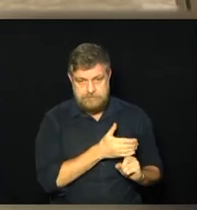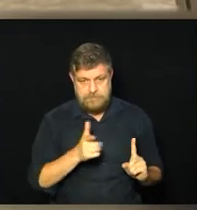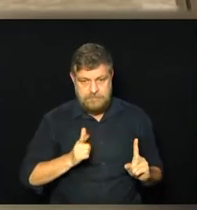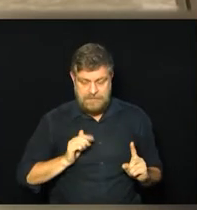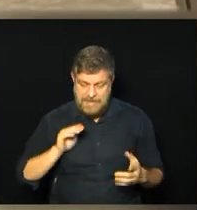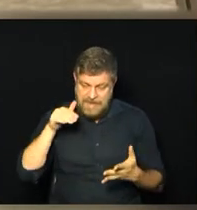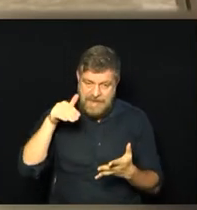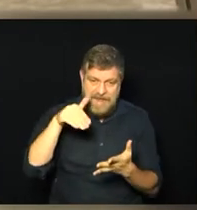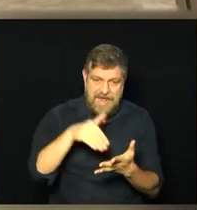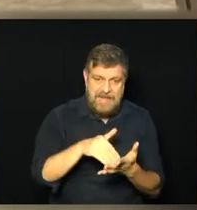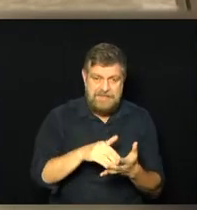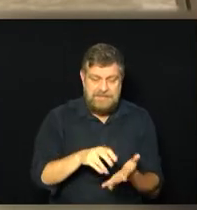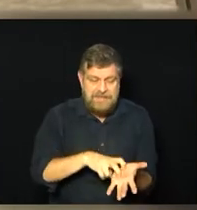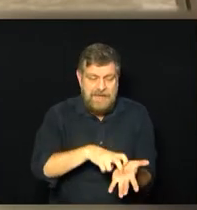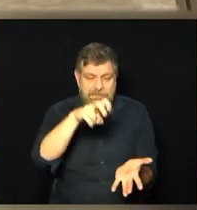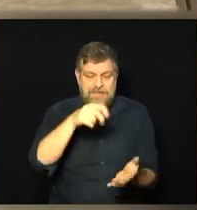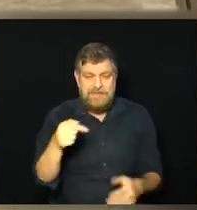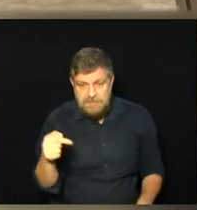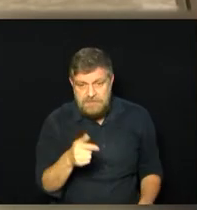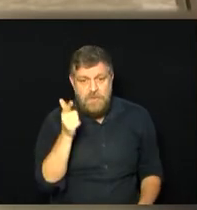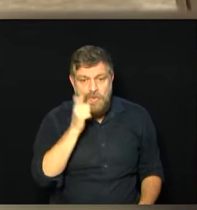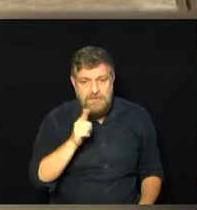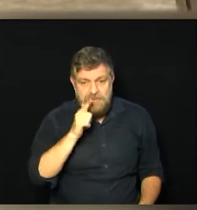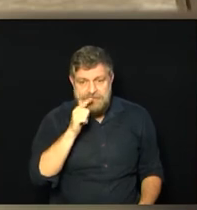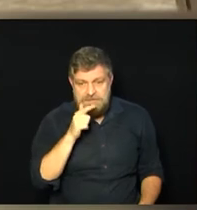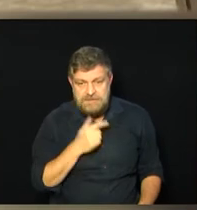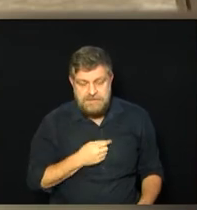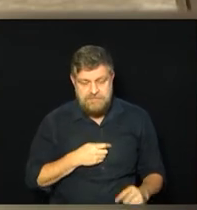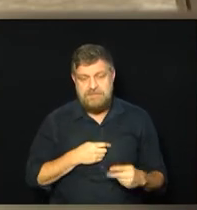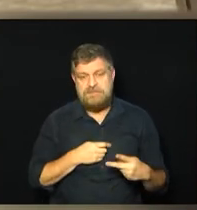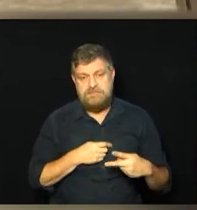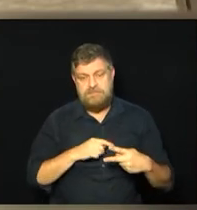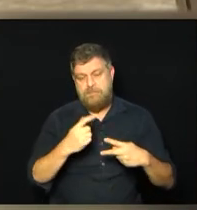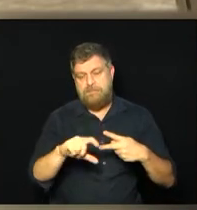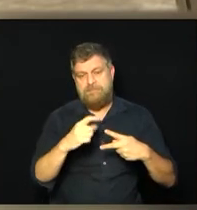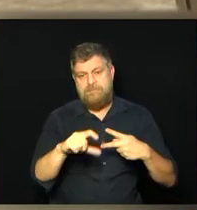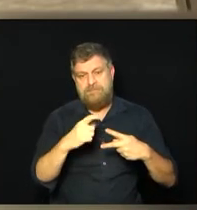até o início da manhã para que a pessoa consiga fazer um Pix maior. Então, assim,